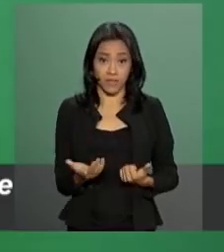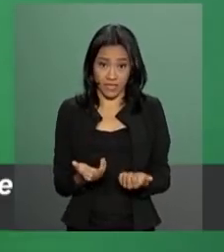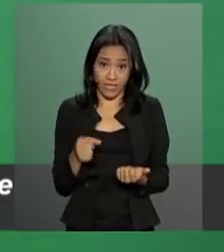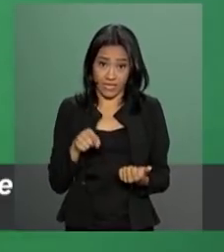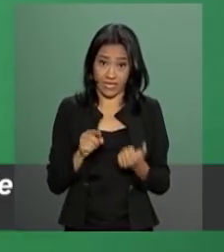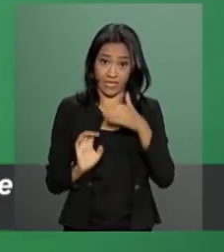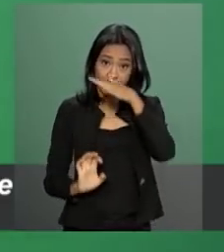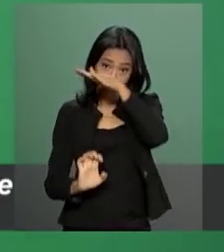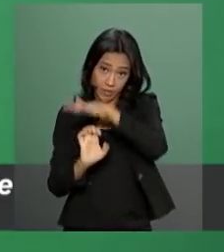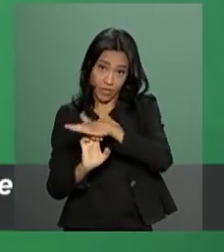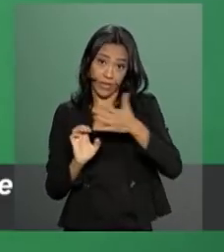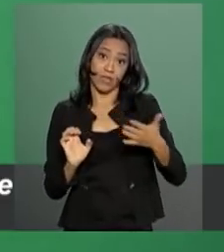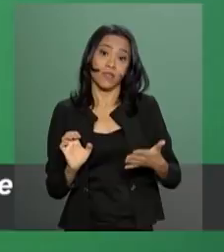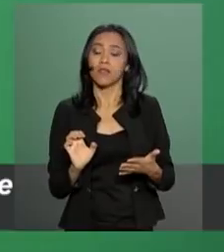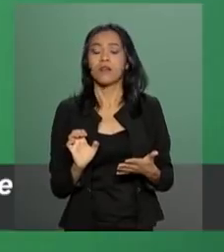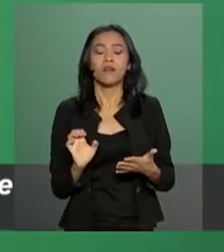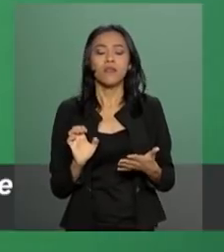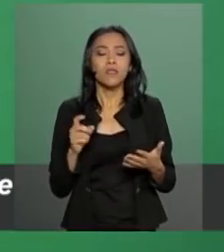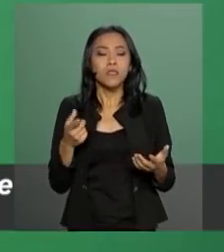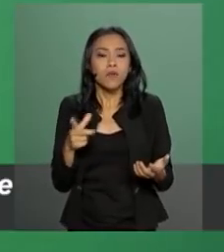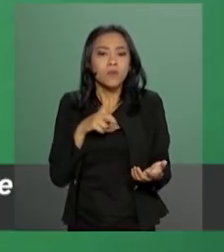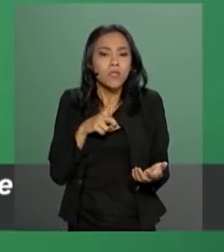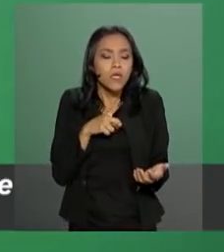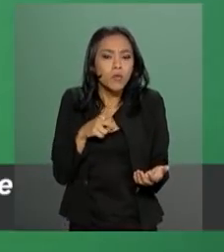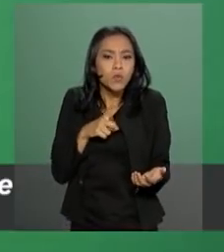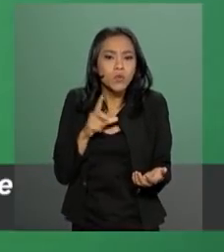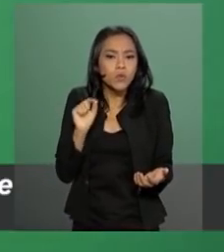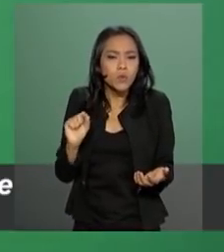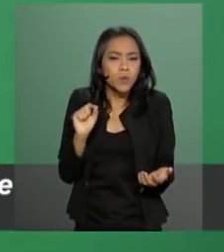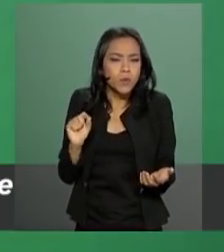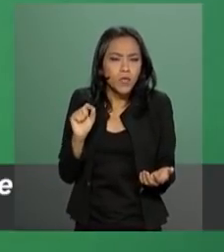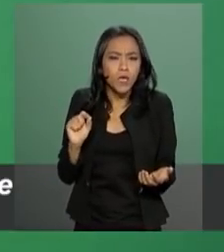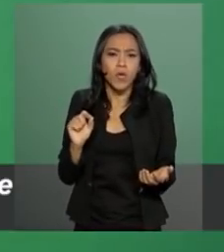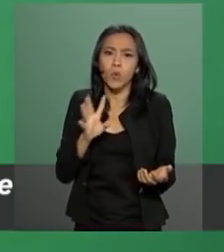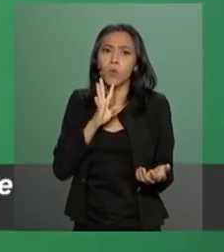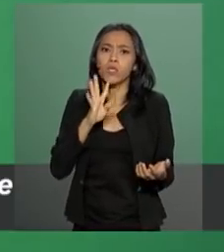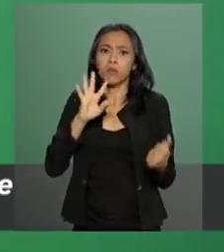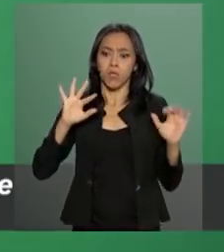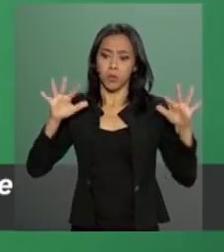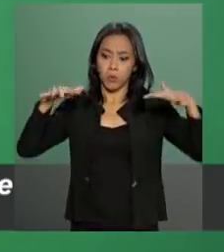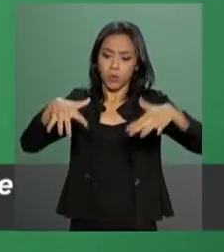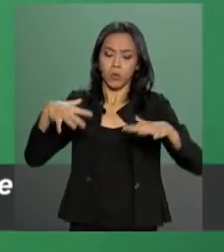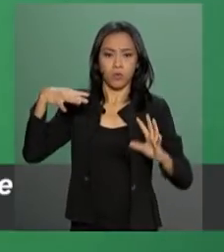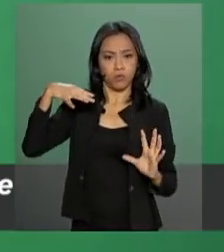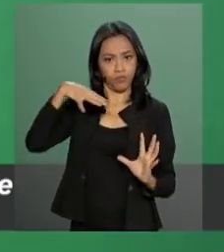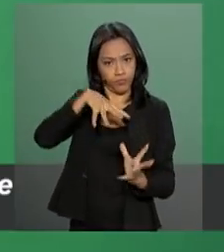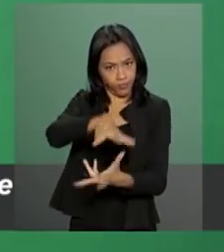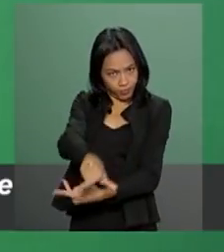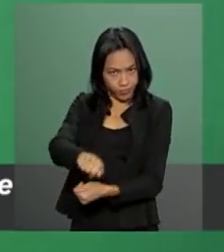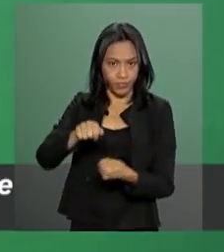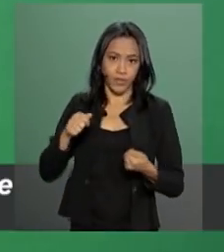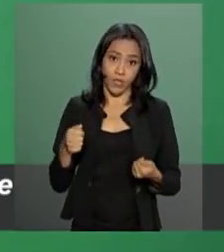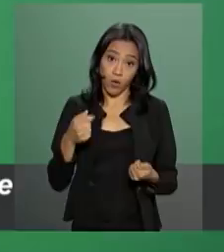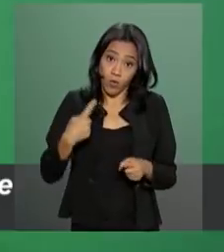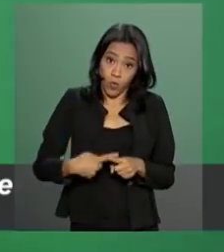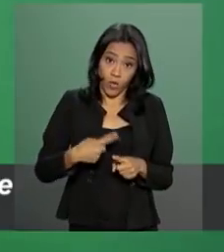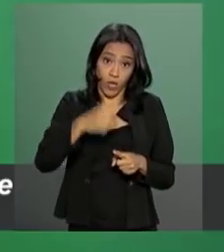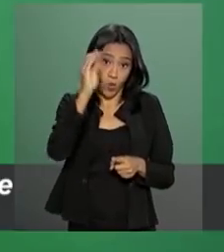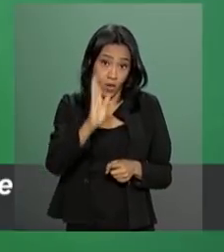embrapa portanto um reconhecimento do torcedor acha um reconhecimento internacional é importante para o brasil porque o brasil